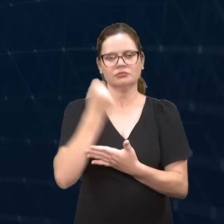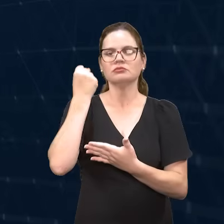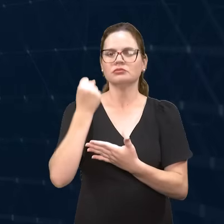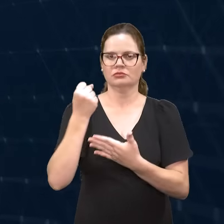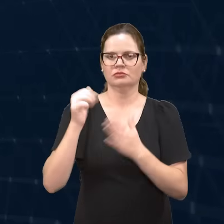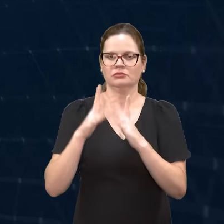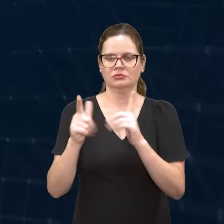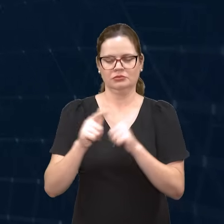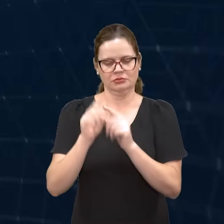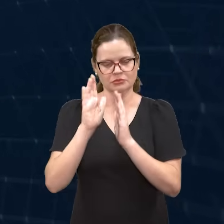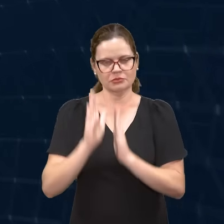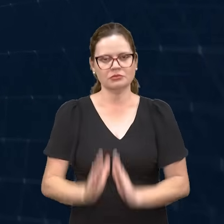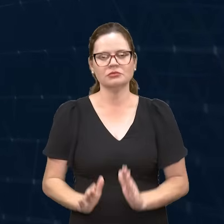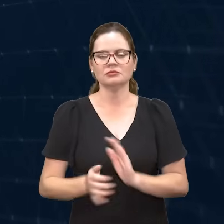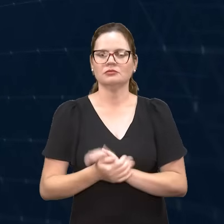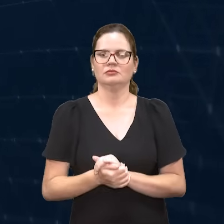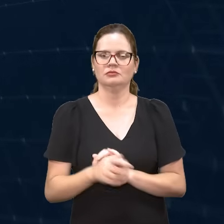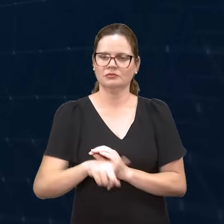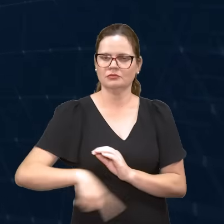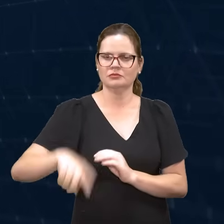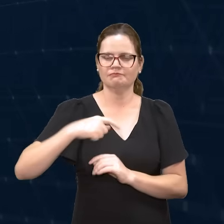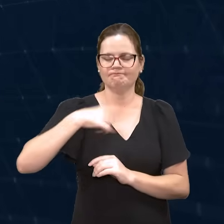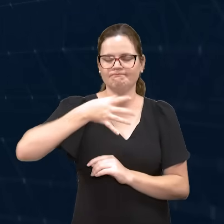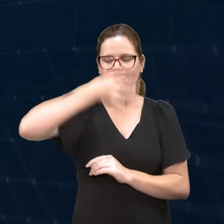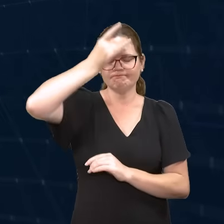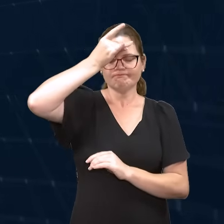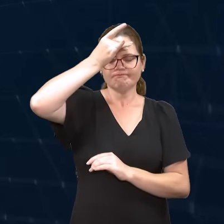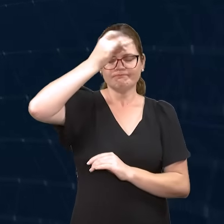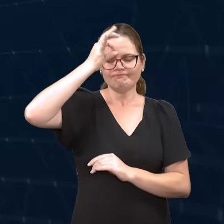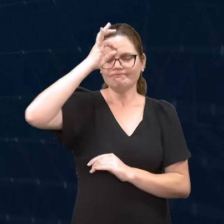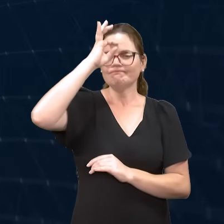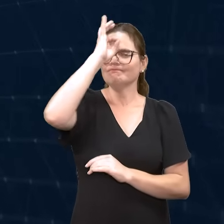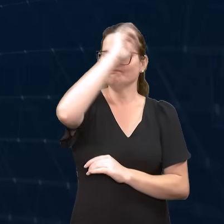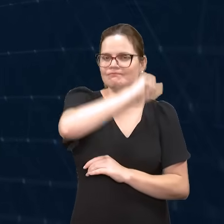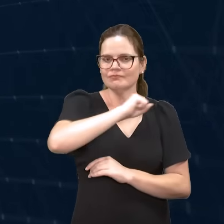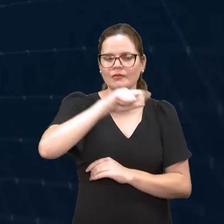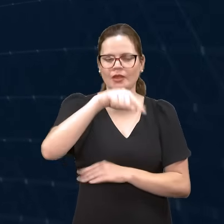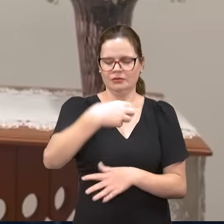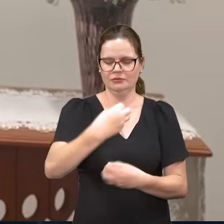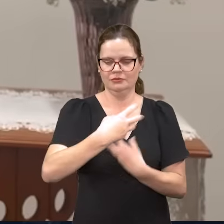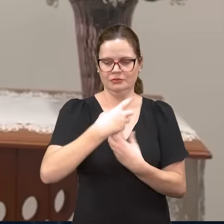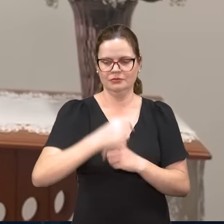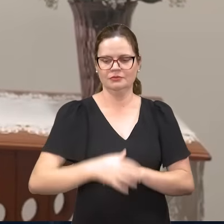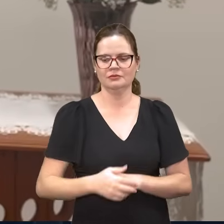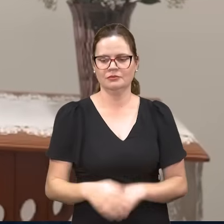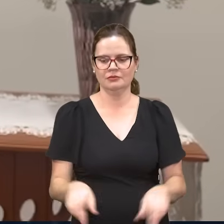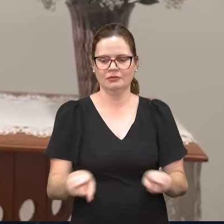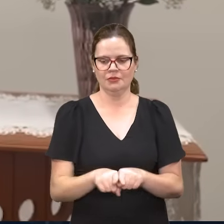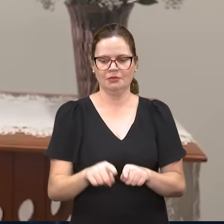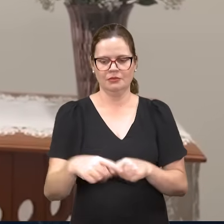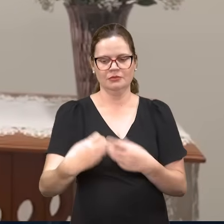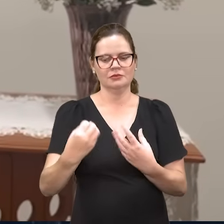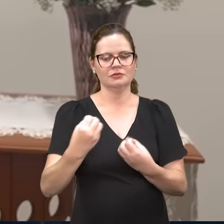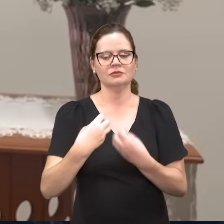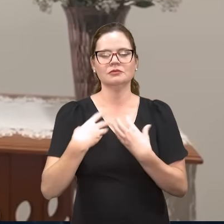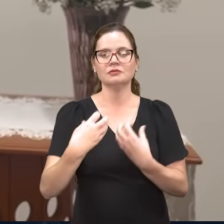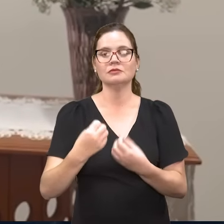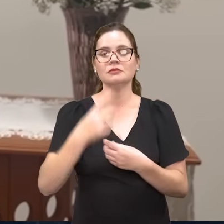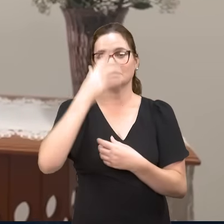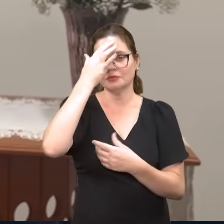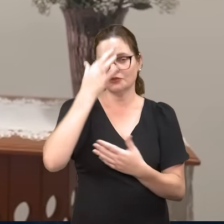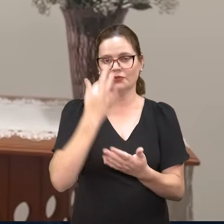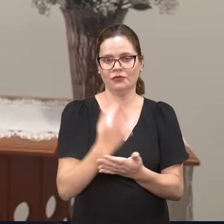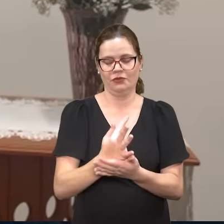igreja, o arrebatamento da igreja. E isso nós guardamos conosco, este legado. Ele nos deixa um legado